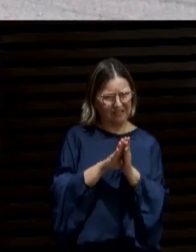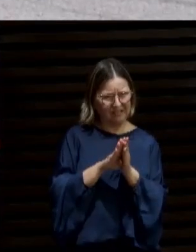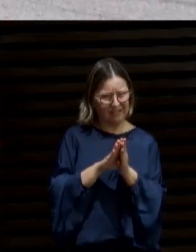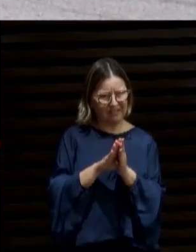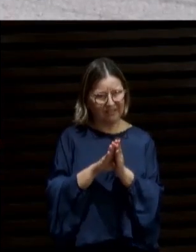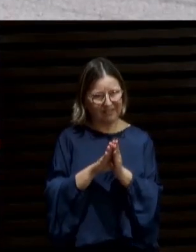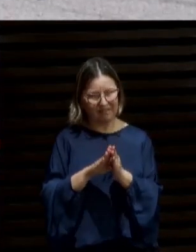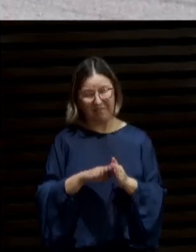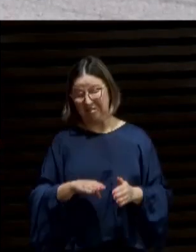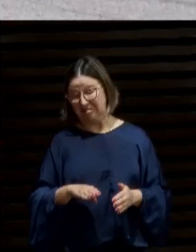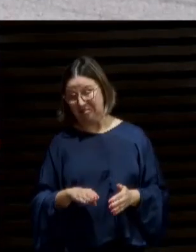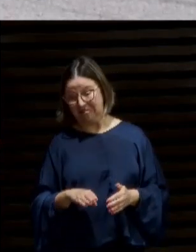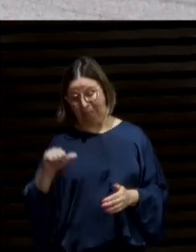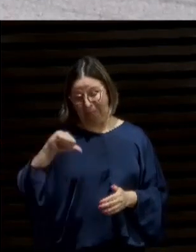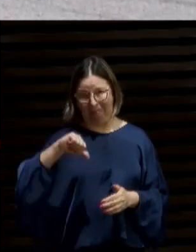Está ferrado.